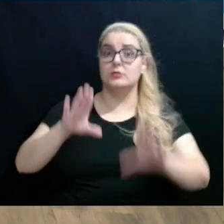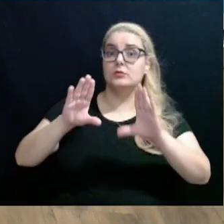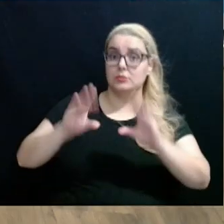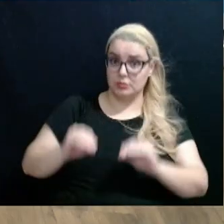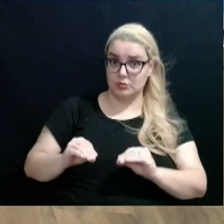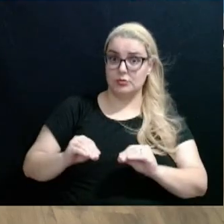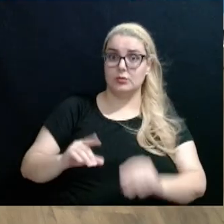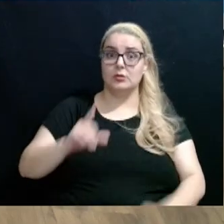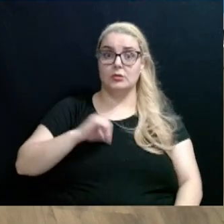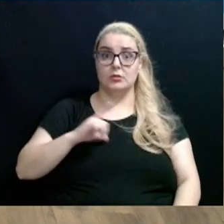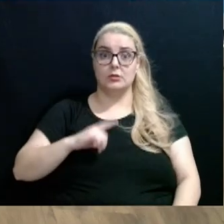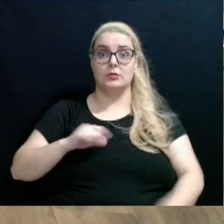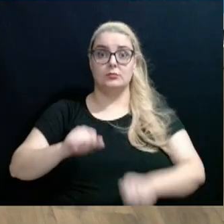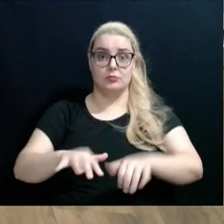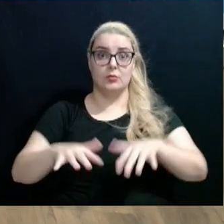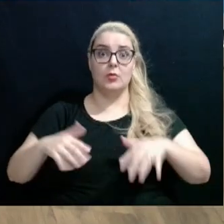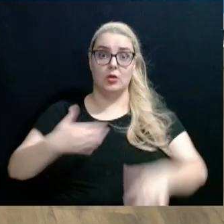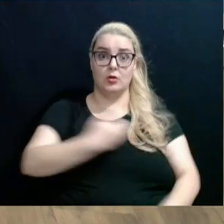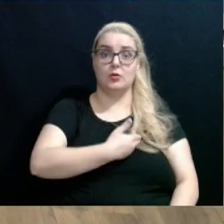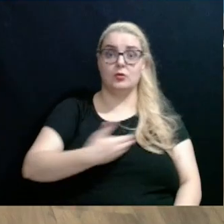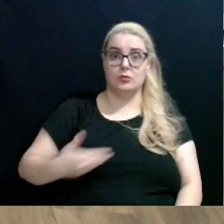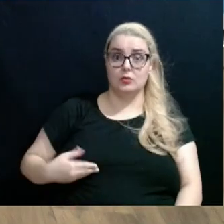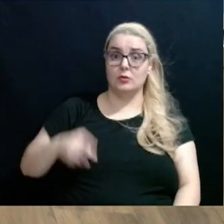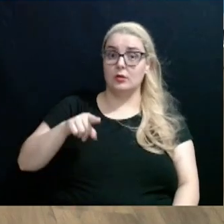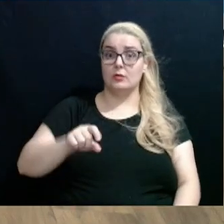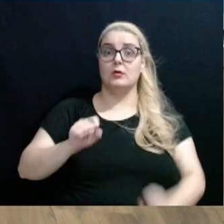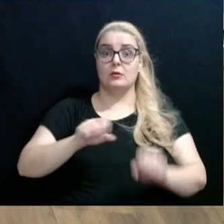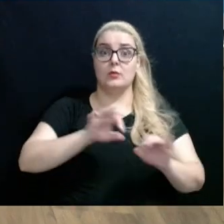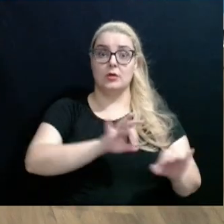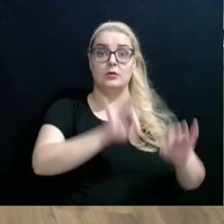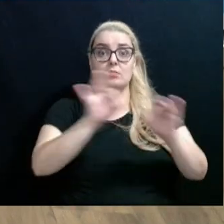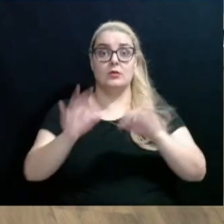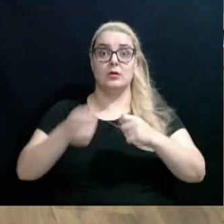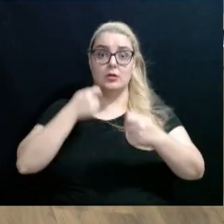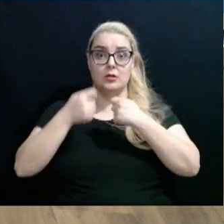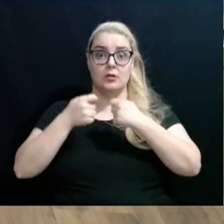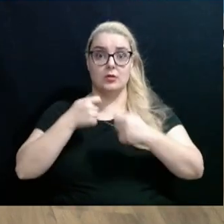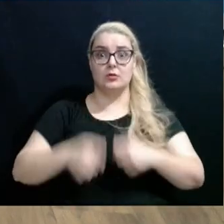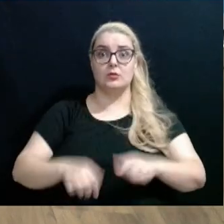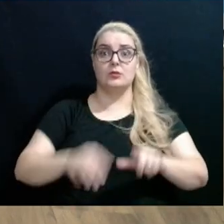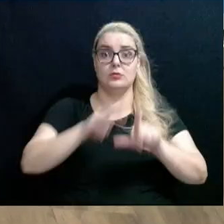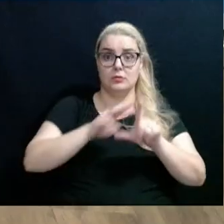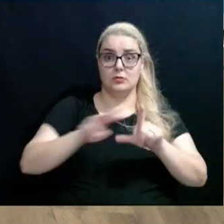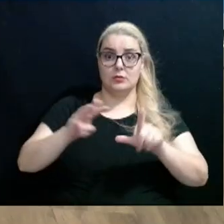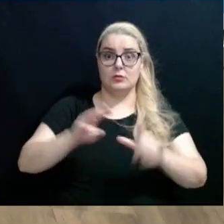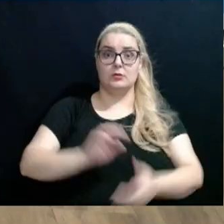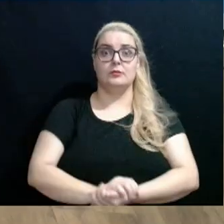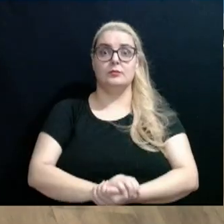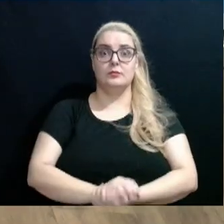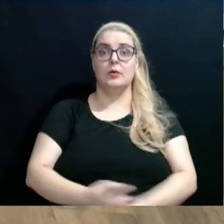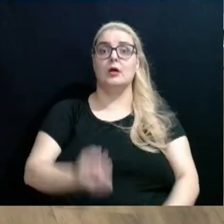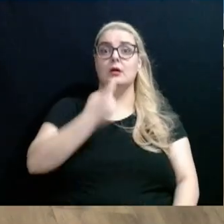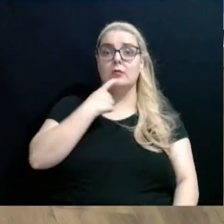uma audiência pública e você pode conferir a reportagem no site da Câmara, no